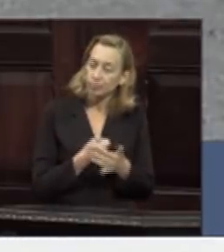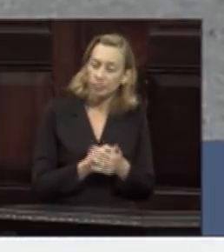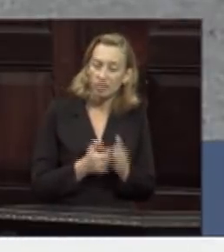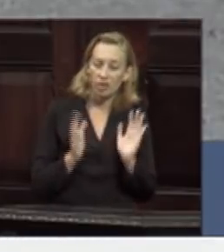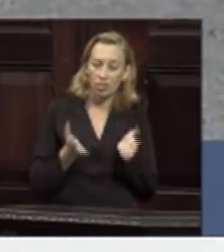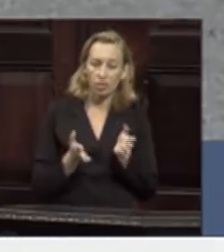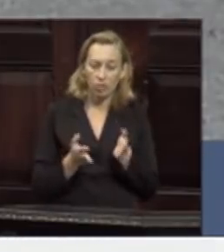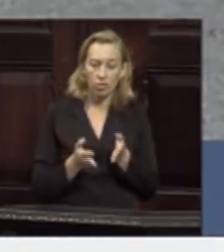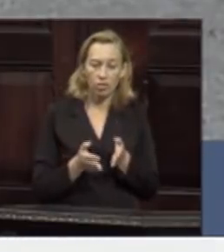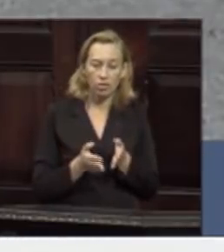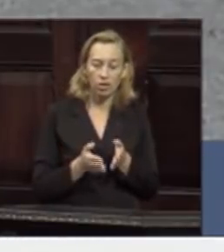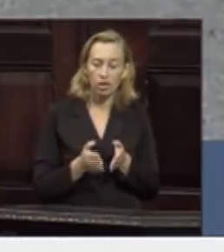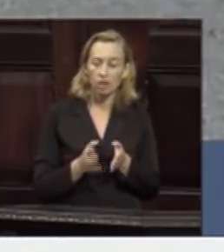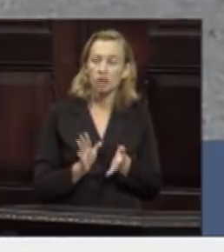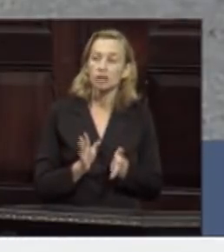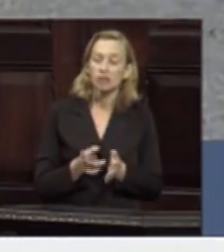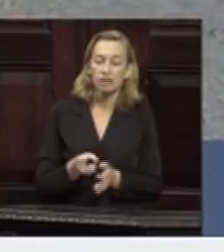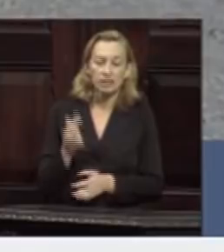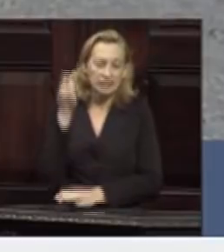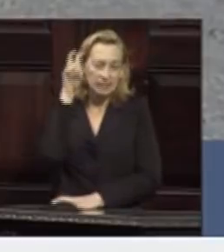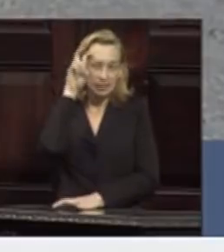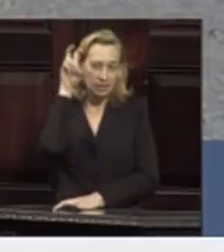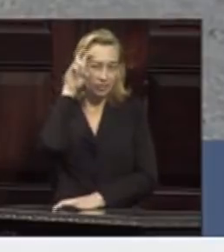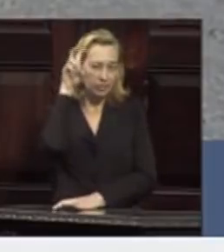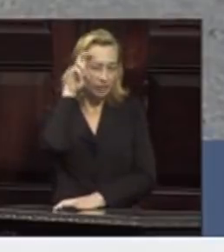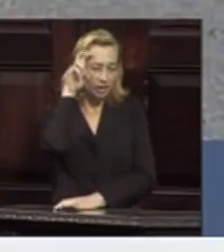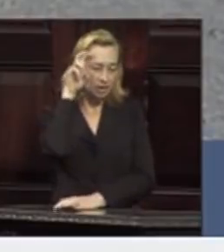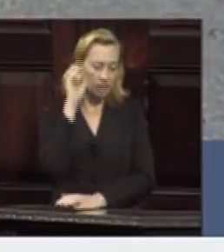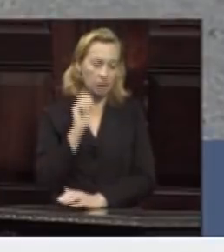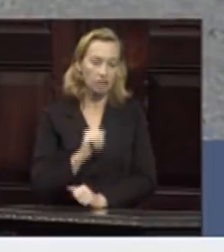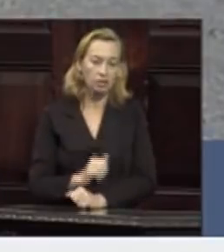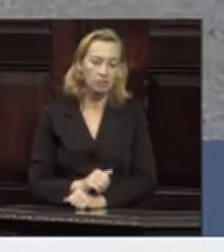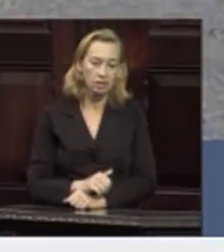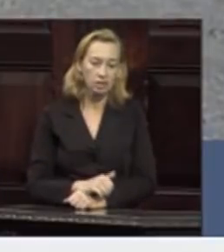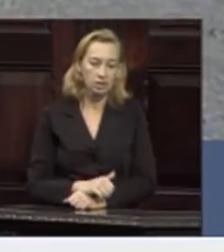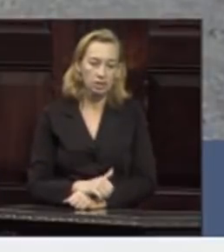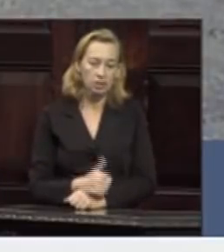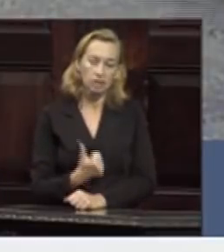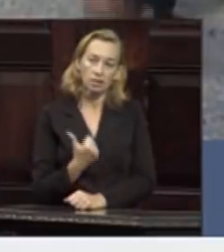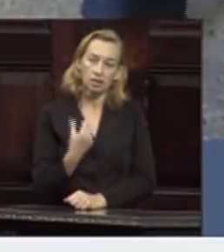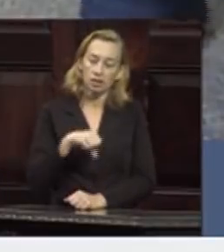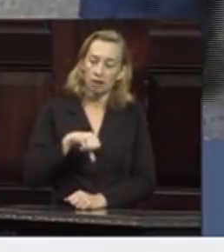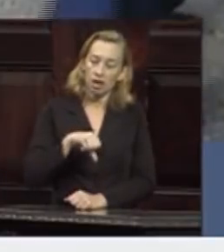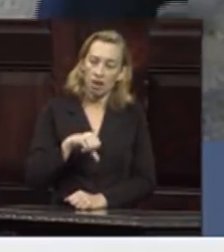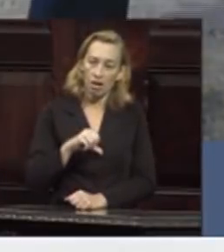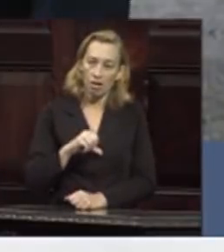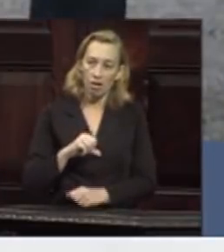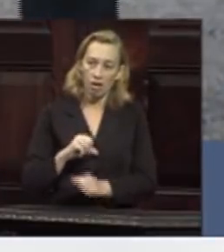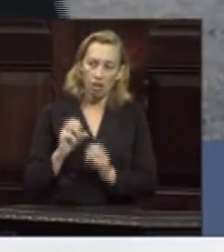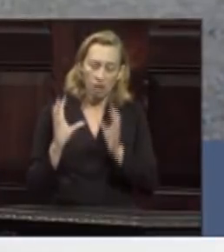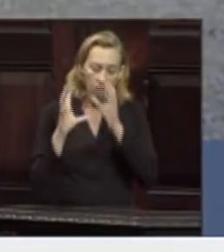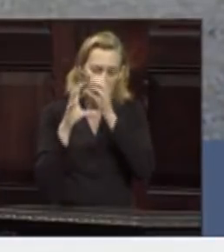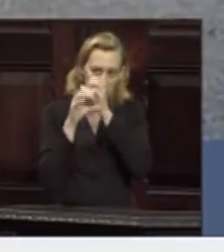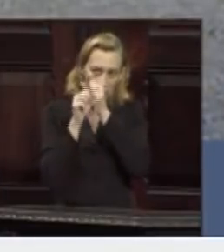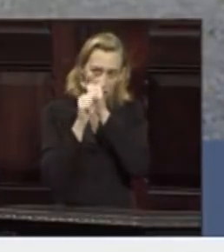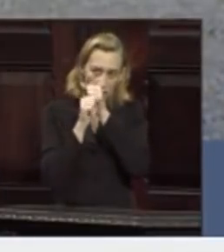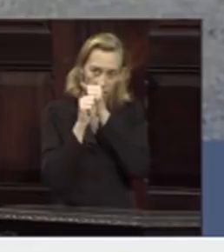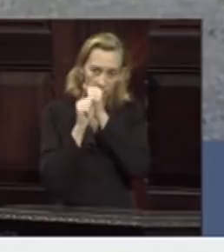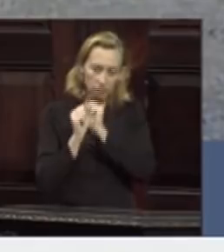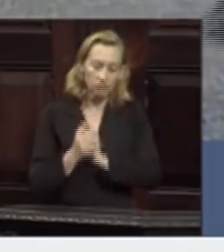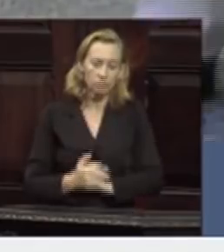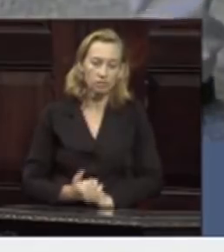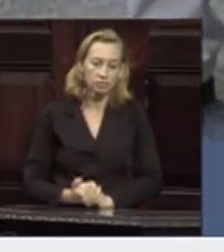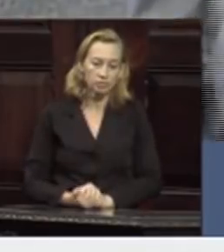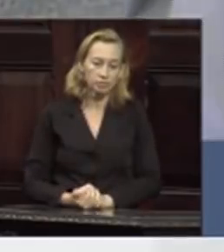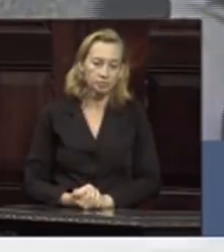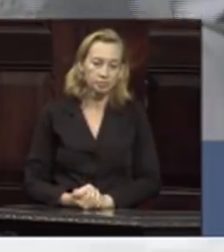na próxima quinta-feira as lideranças partidárias façam uma rodada final com as lideranças das diferentes categorias,